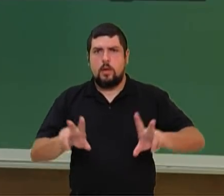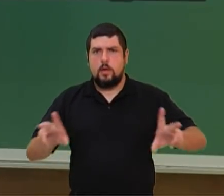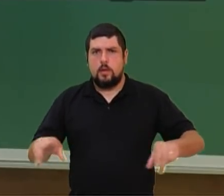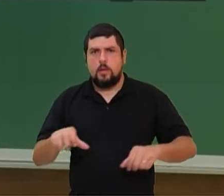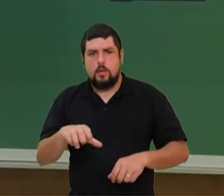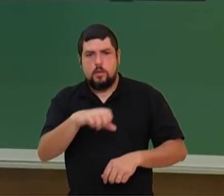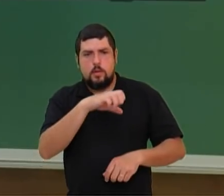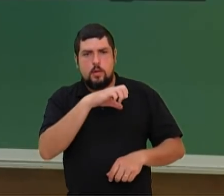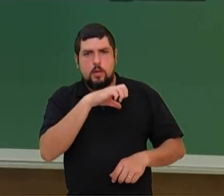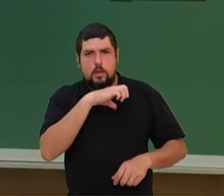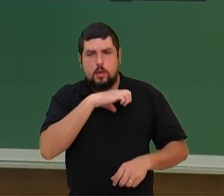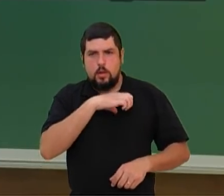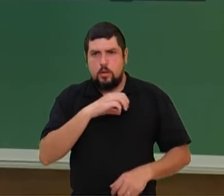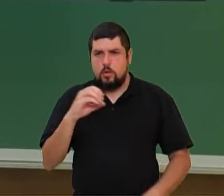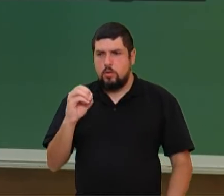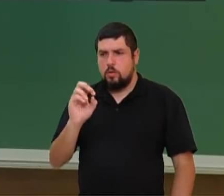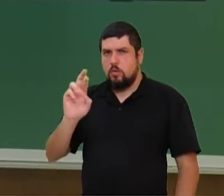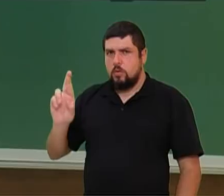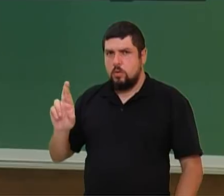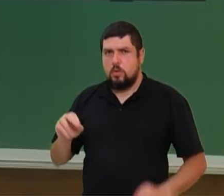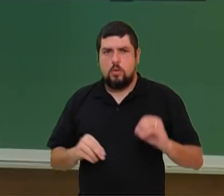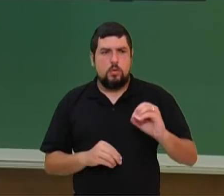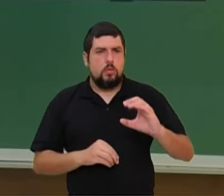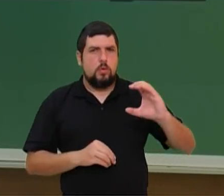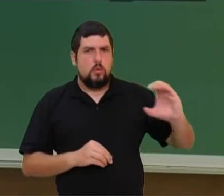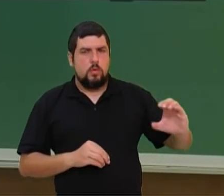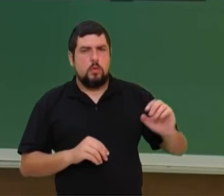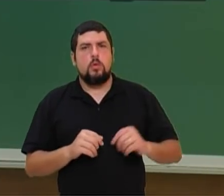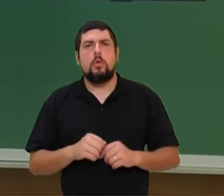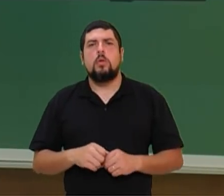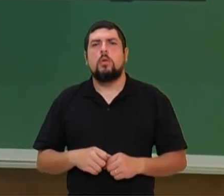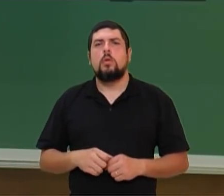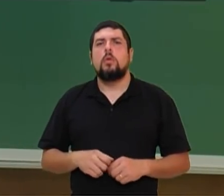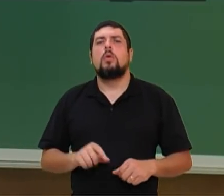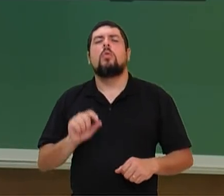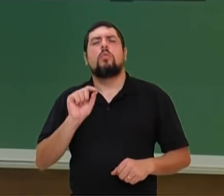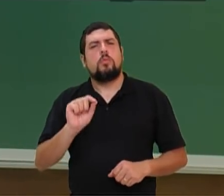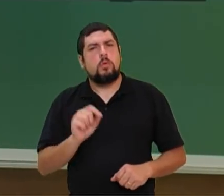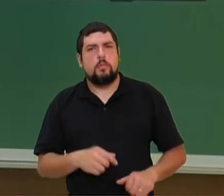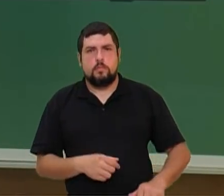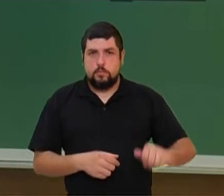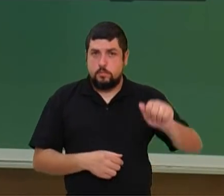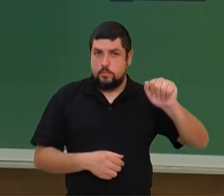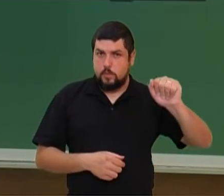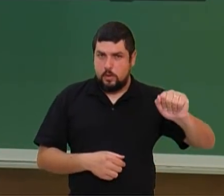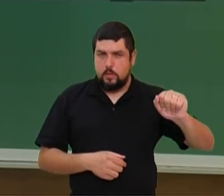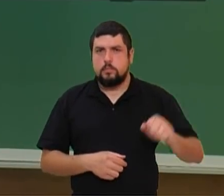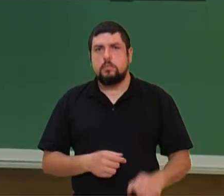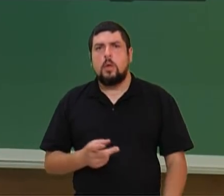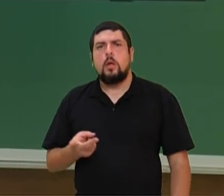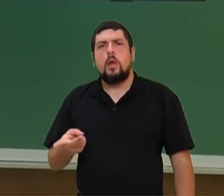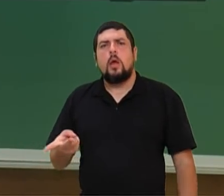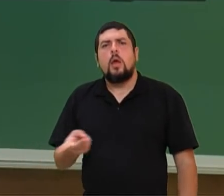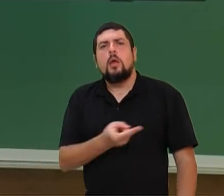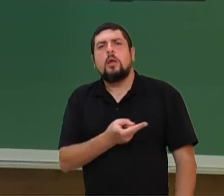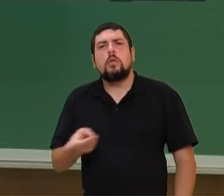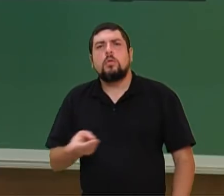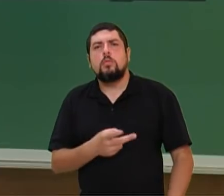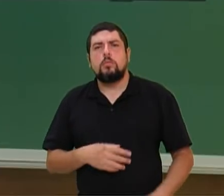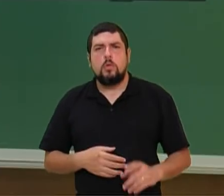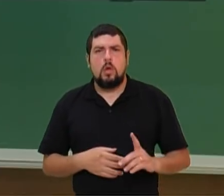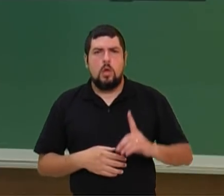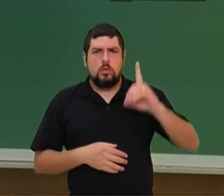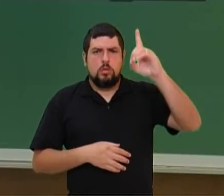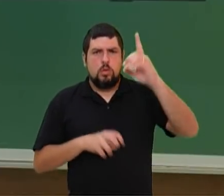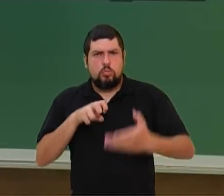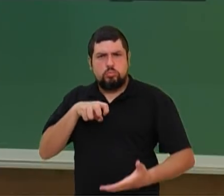do Oriente e do Ocidente, é correto afirmar, letra A, as duas têm a noção de que Deus punirá o